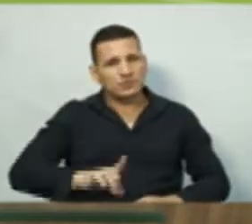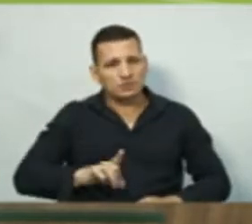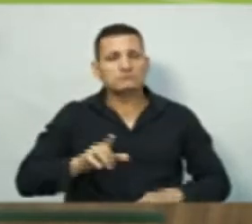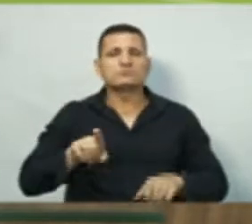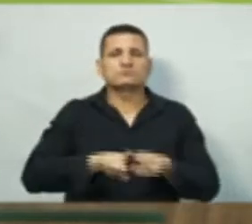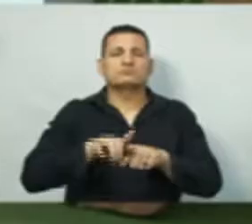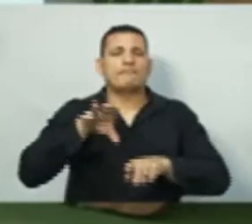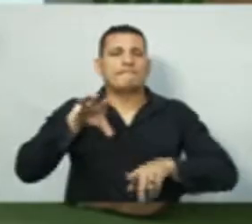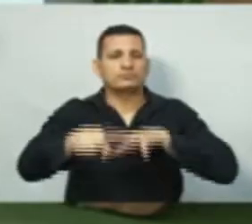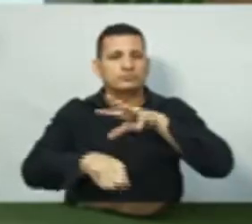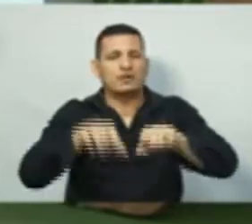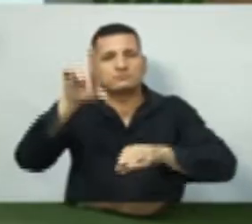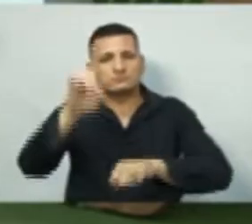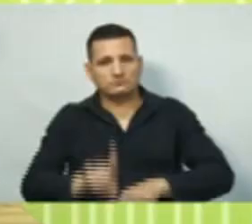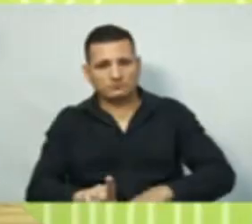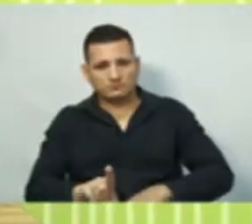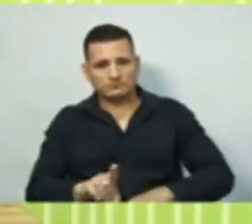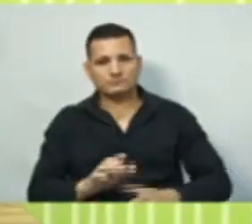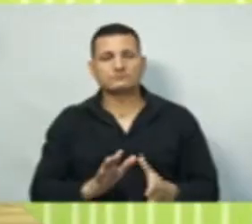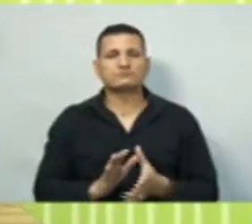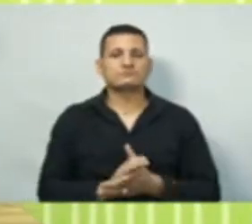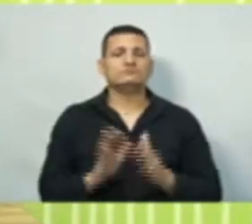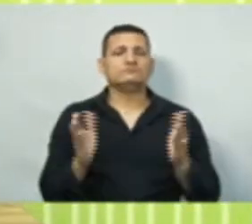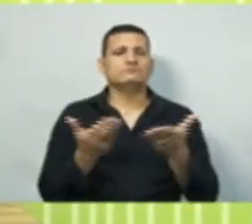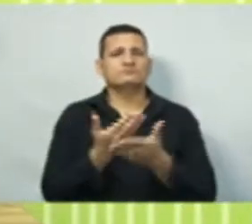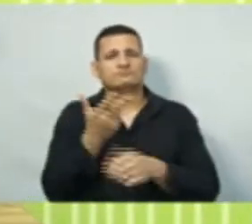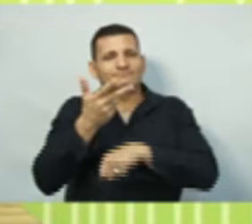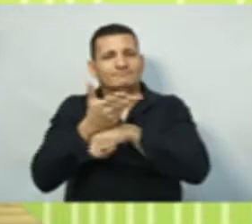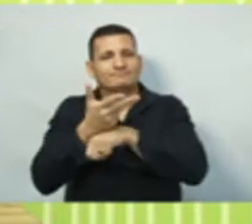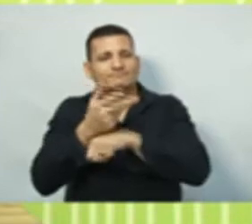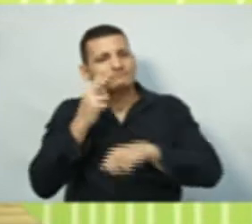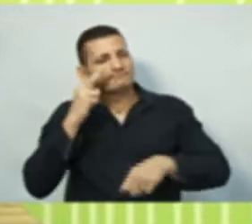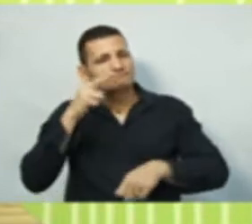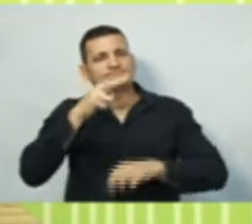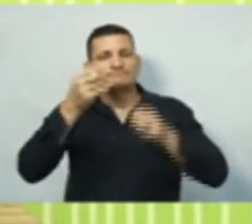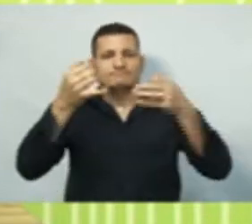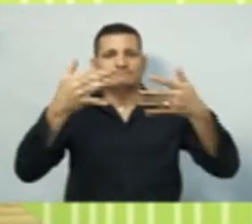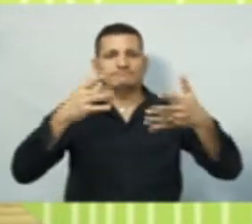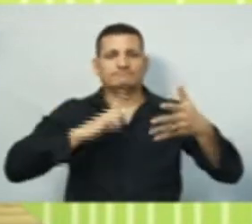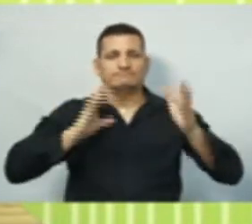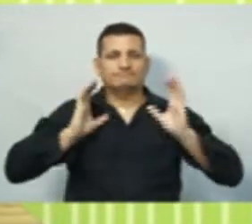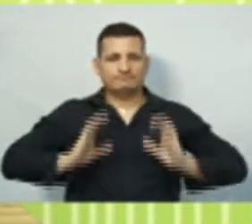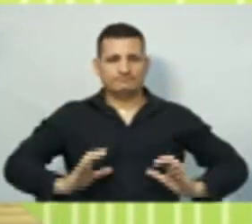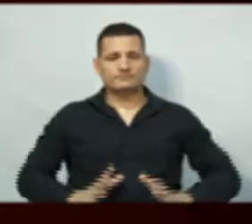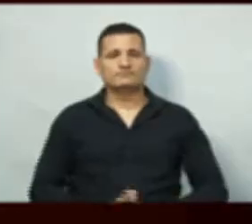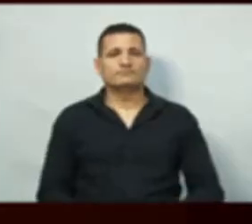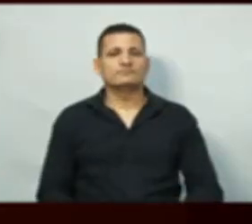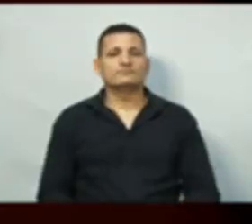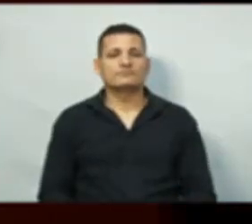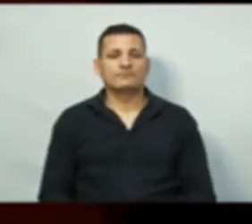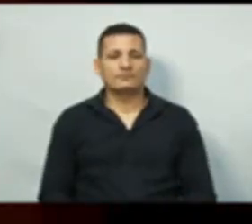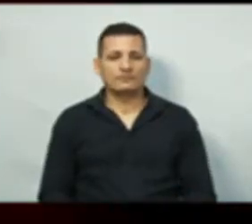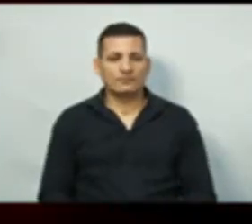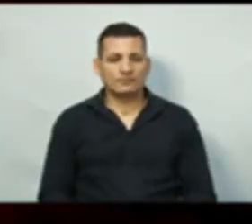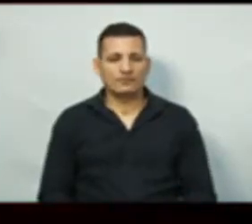direitos. Agora nós vamos ver uma externa que fala de cidadania. Vamos a ela?